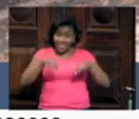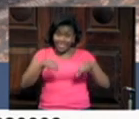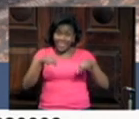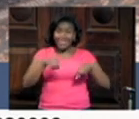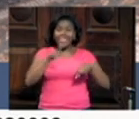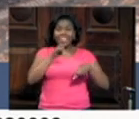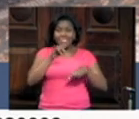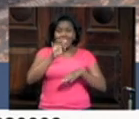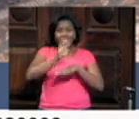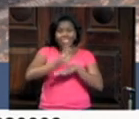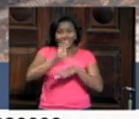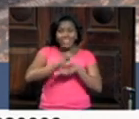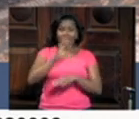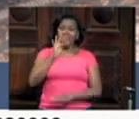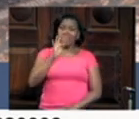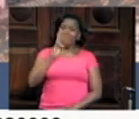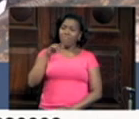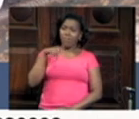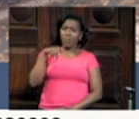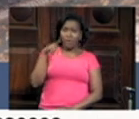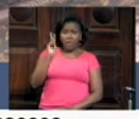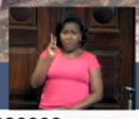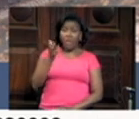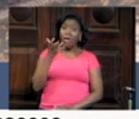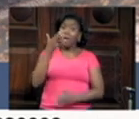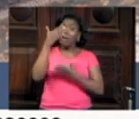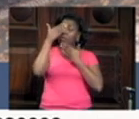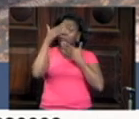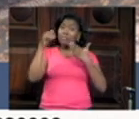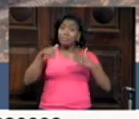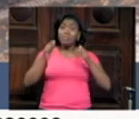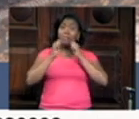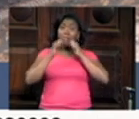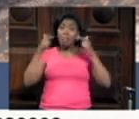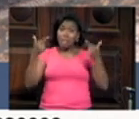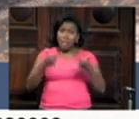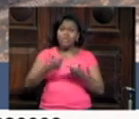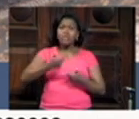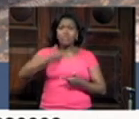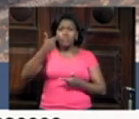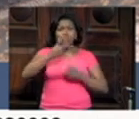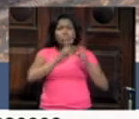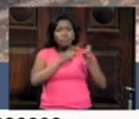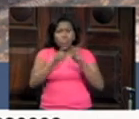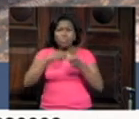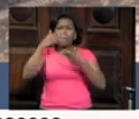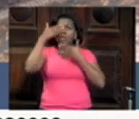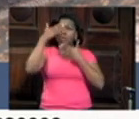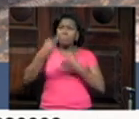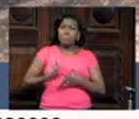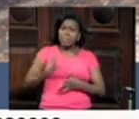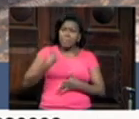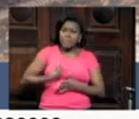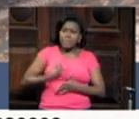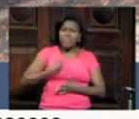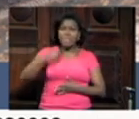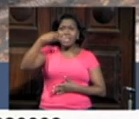Estadual do Funk. Eu quero agradecer essa Assembleia, vamos ter uma segunda discussão. Quero agradecer aqui a presença dos